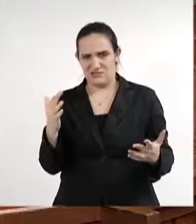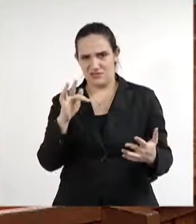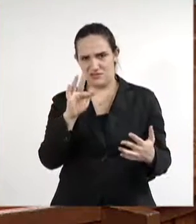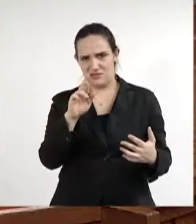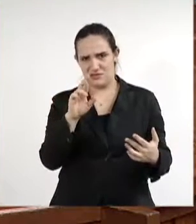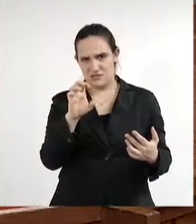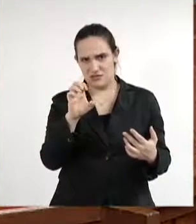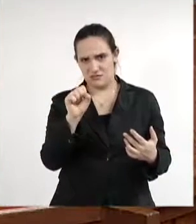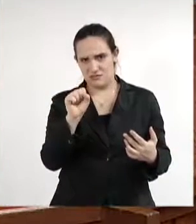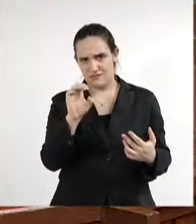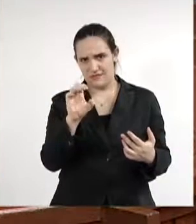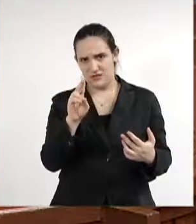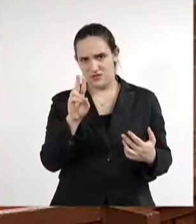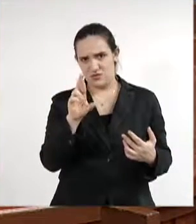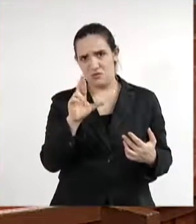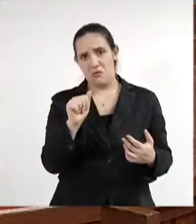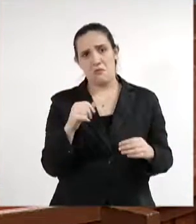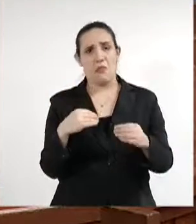Eu